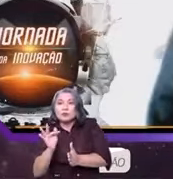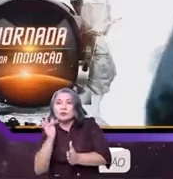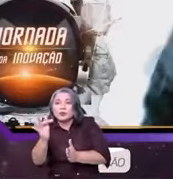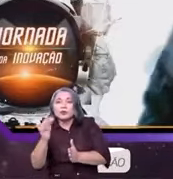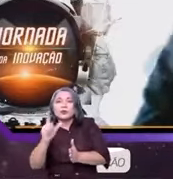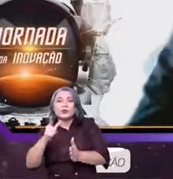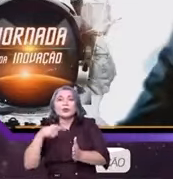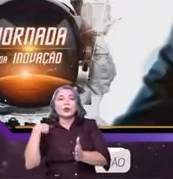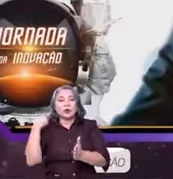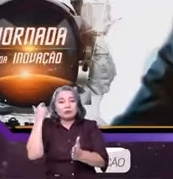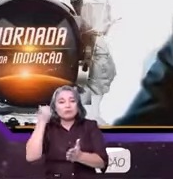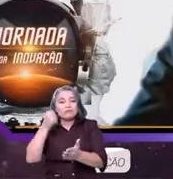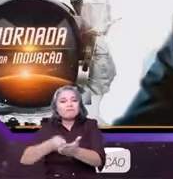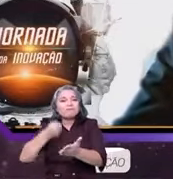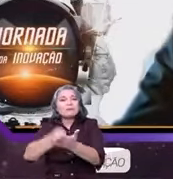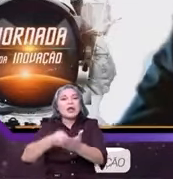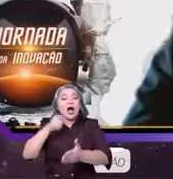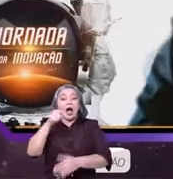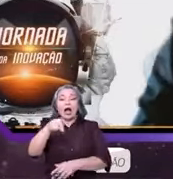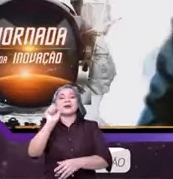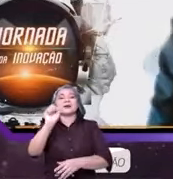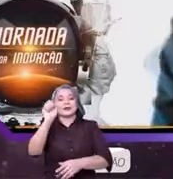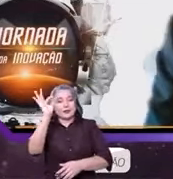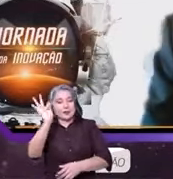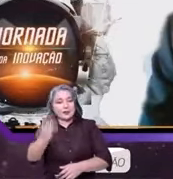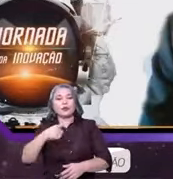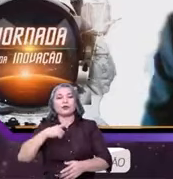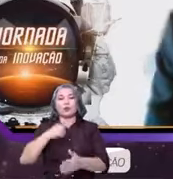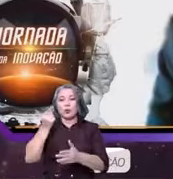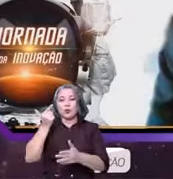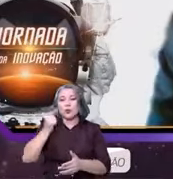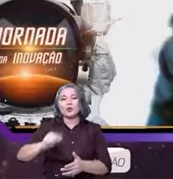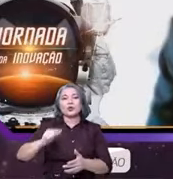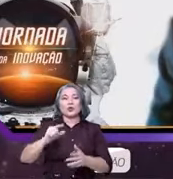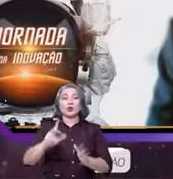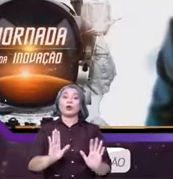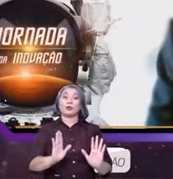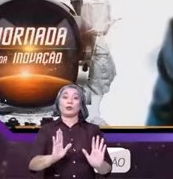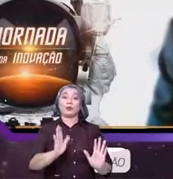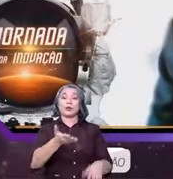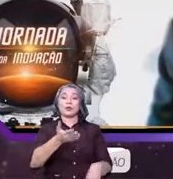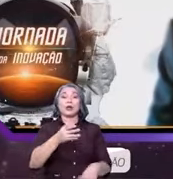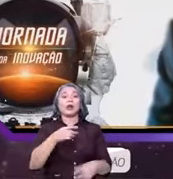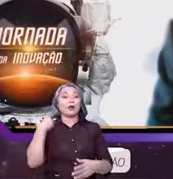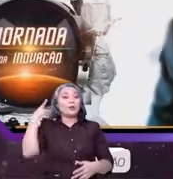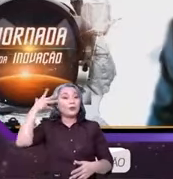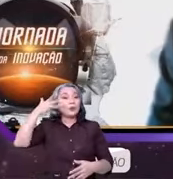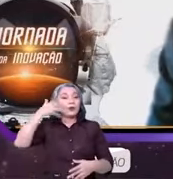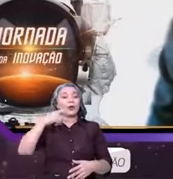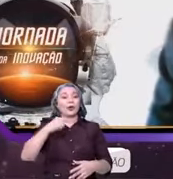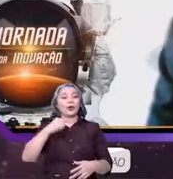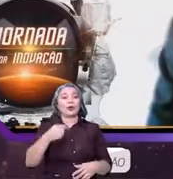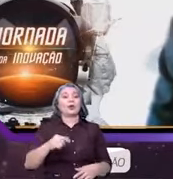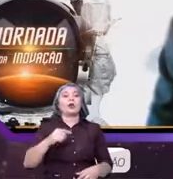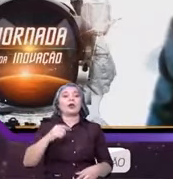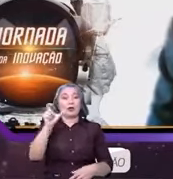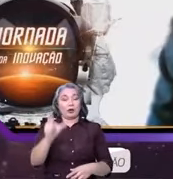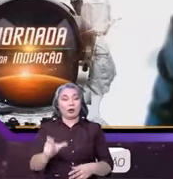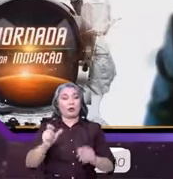naquilo que se demonstrou ter potencial transformador. Com essas palavras, excelência, a defesa conclui